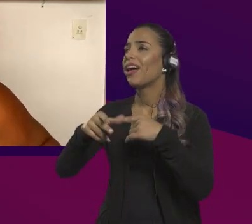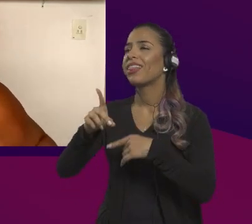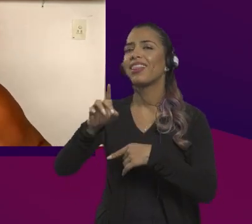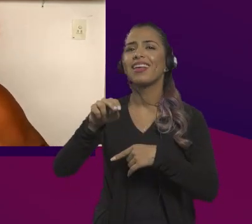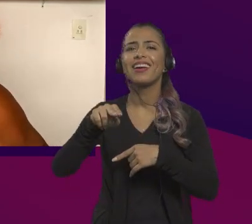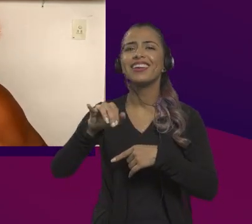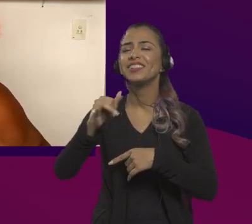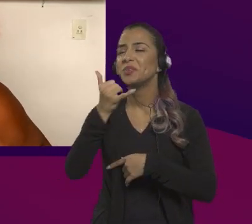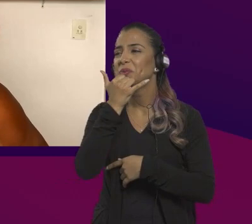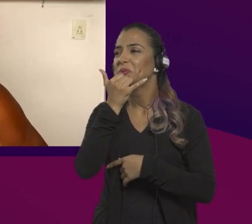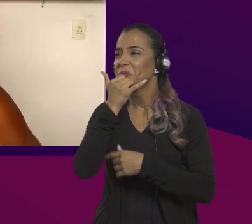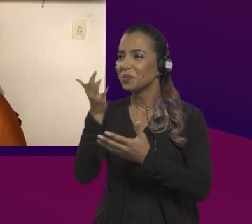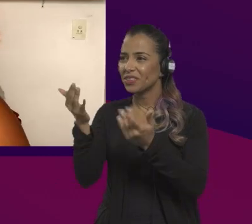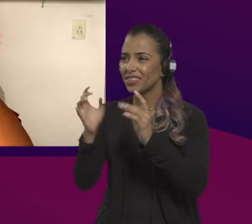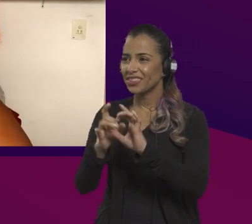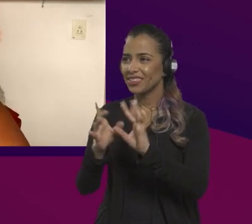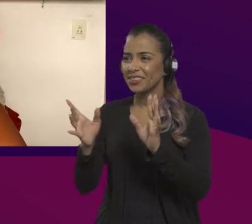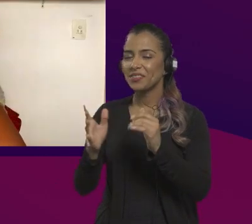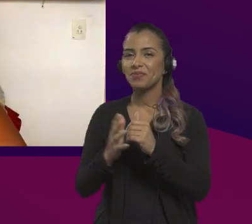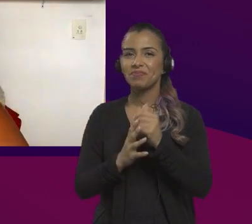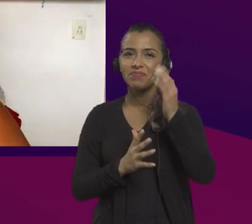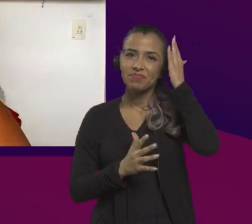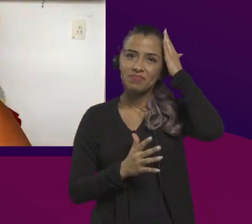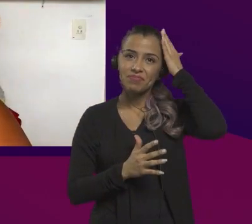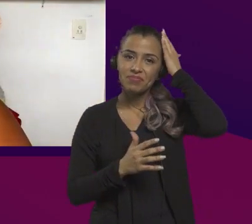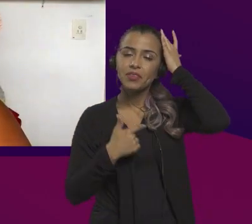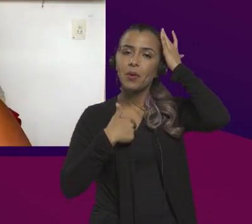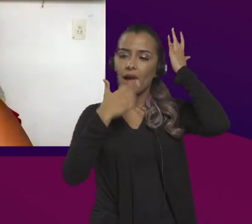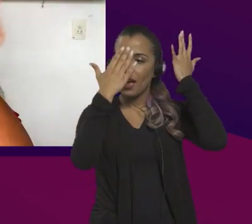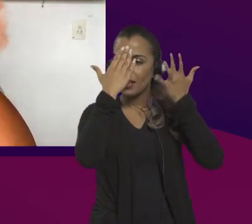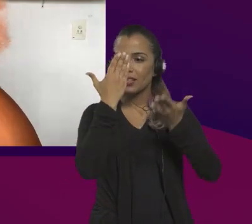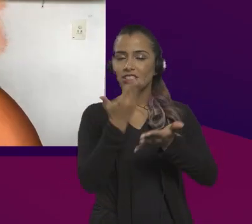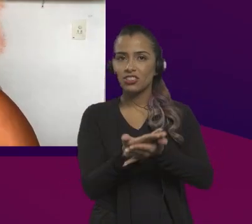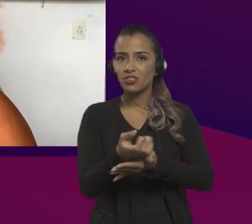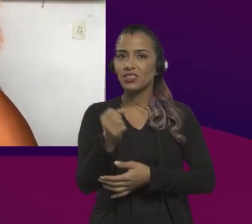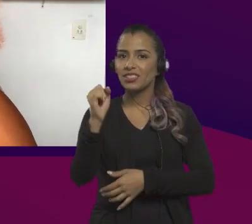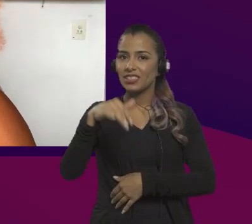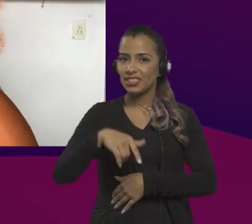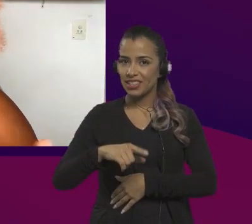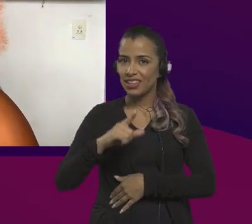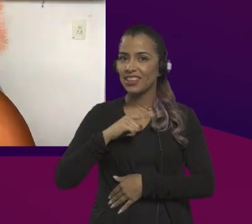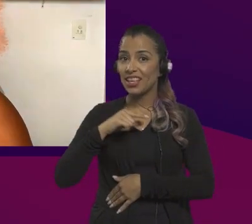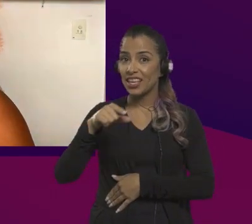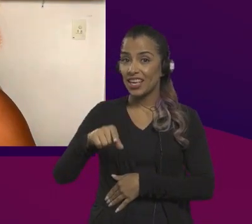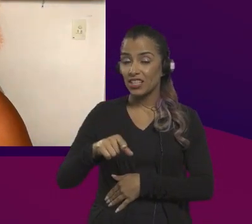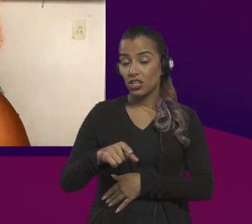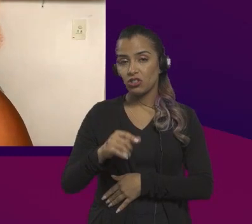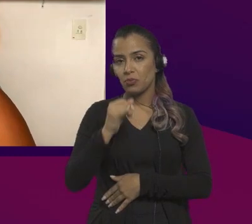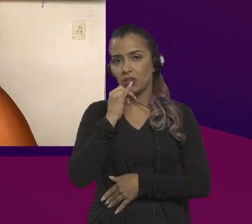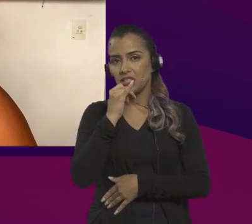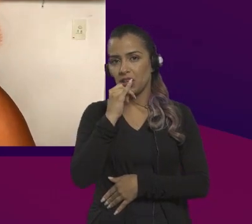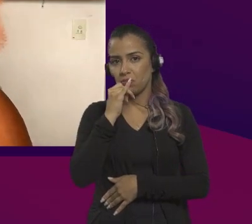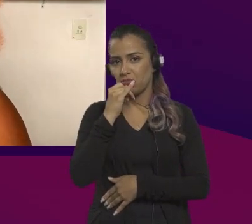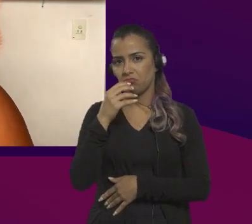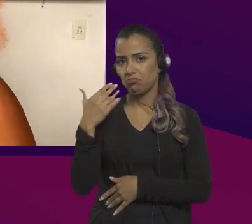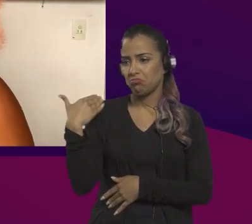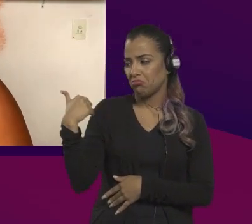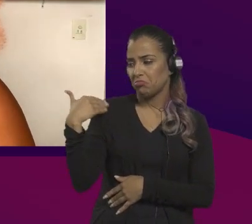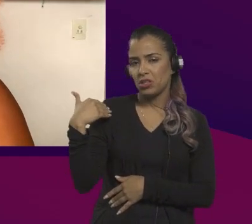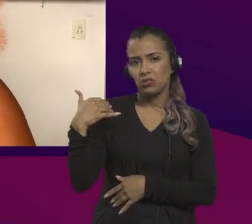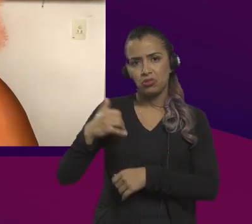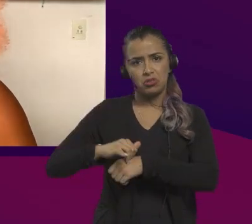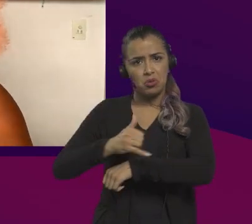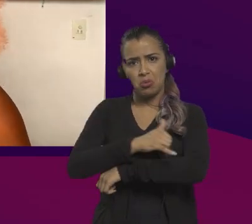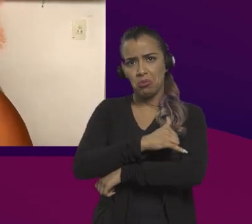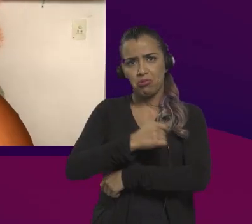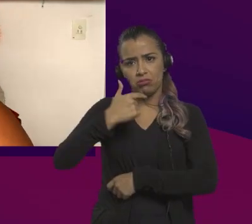fala. Fala, Eu fala. acredito que tem essa questão de não há nenhum problema em me chamar de gorda, de me chamar de preto,